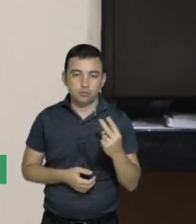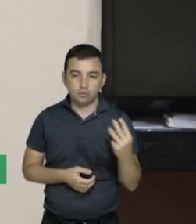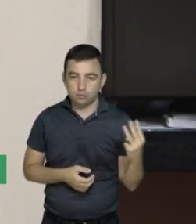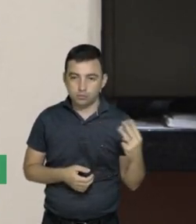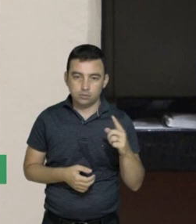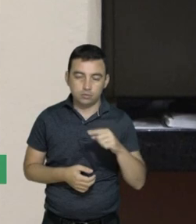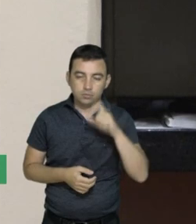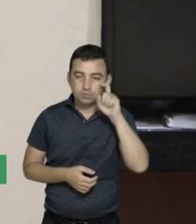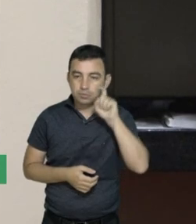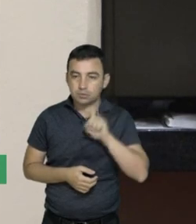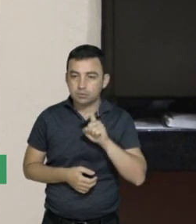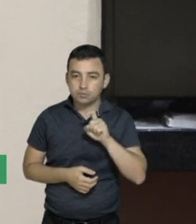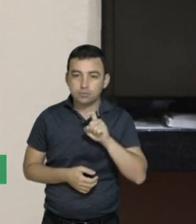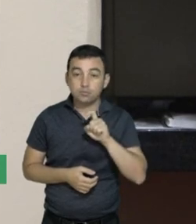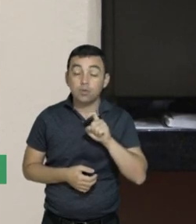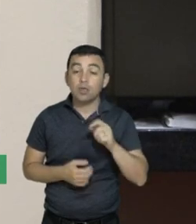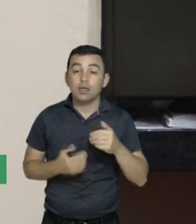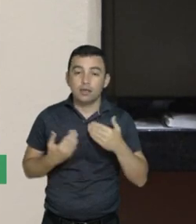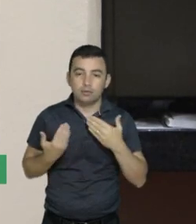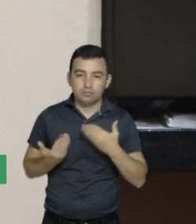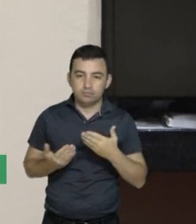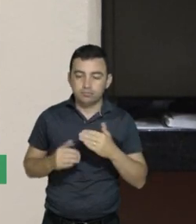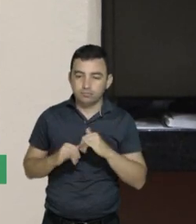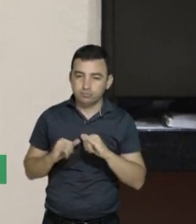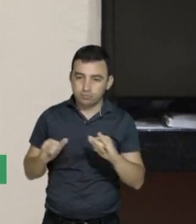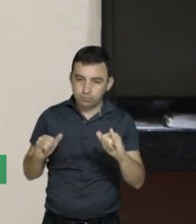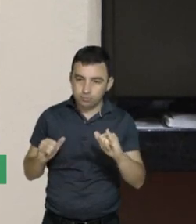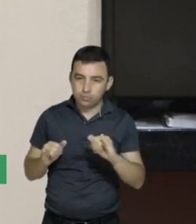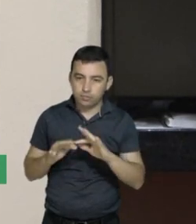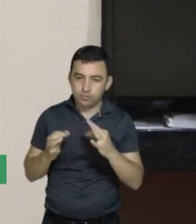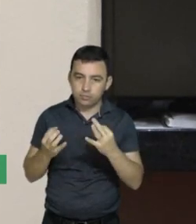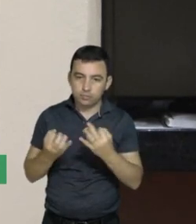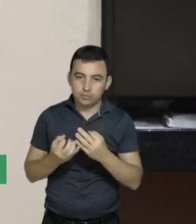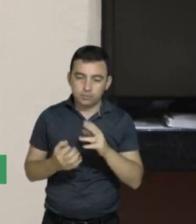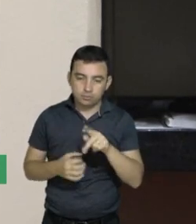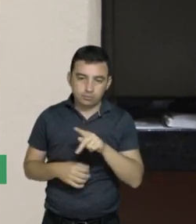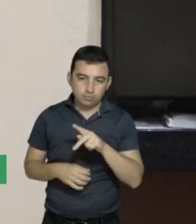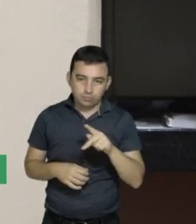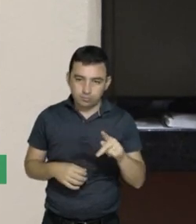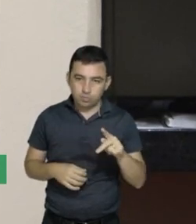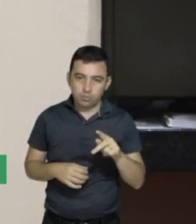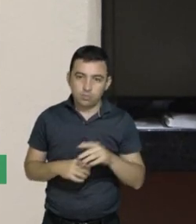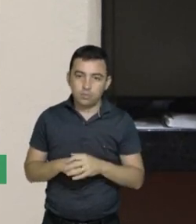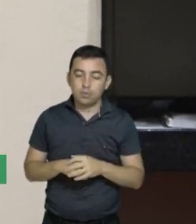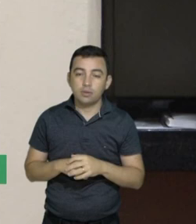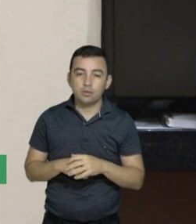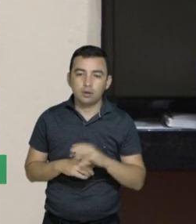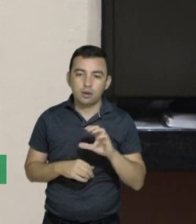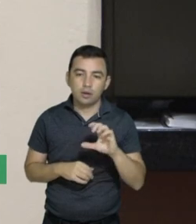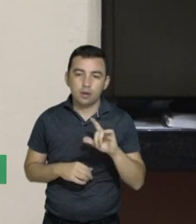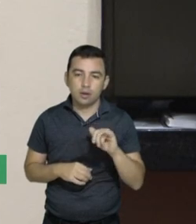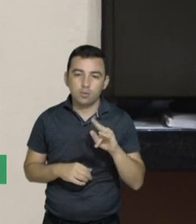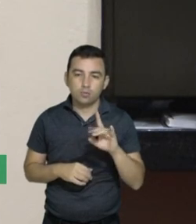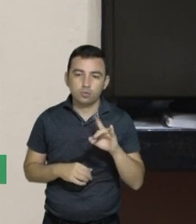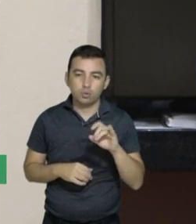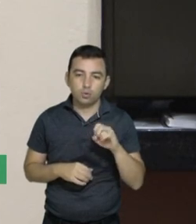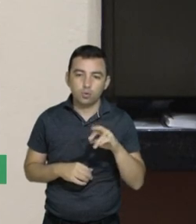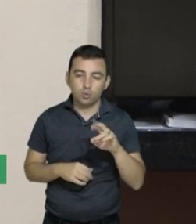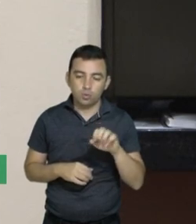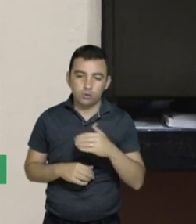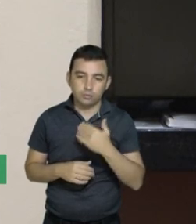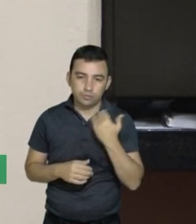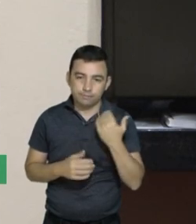page manifestando os familiares do Padre Cláudio Claudionor José Schmidt pesar pelo seu falecimento